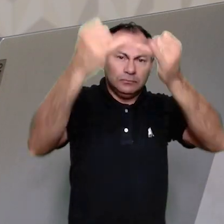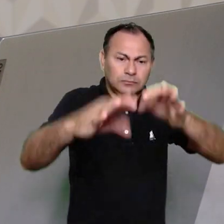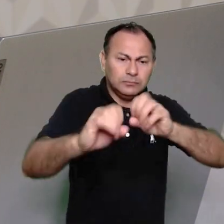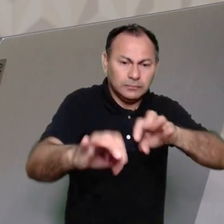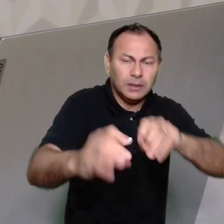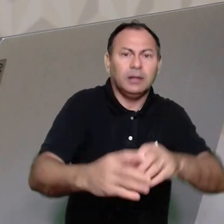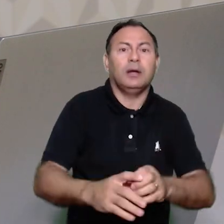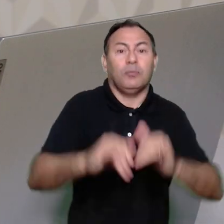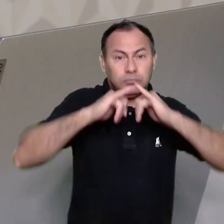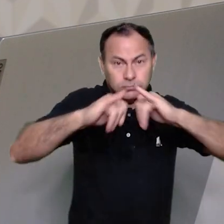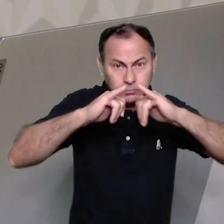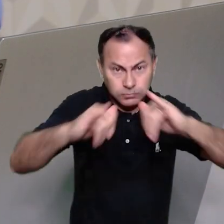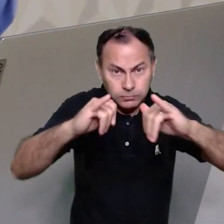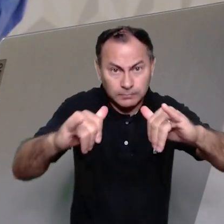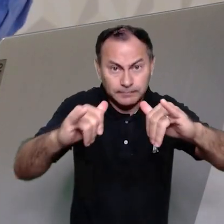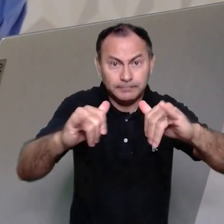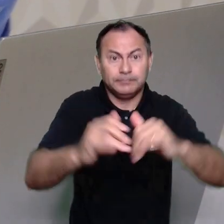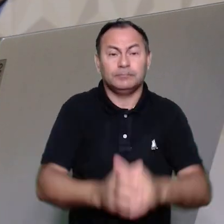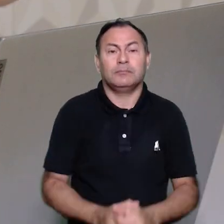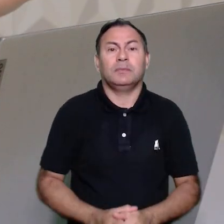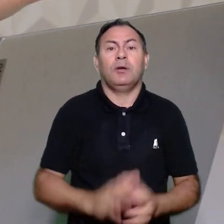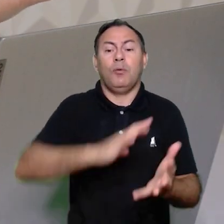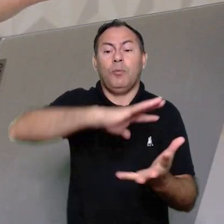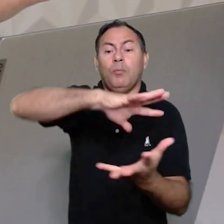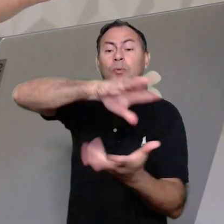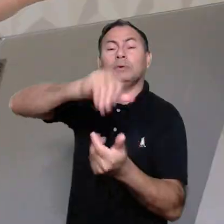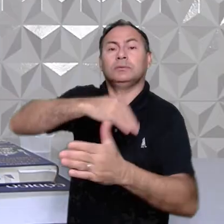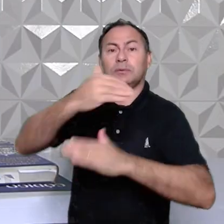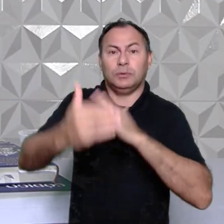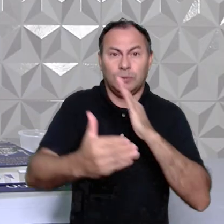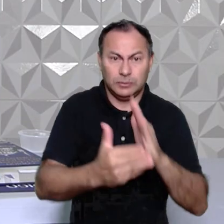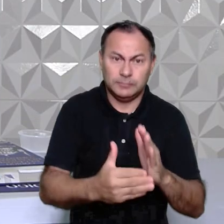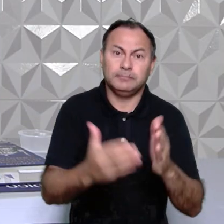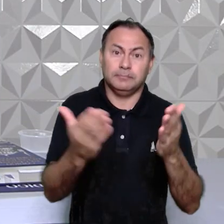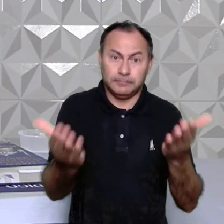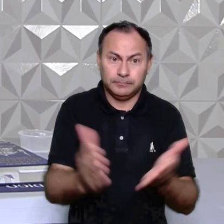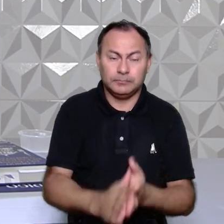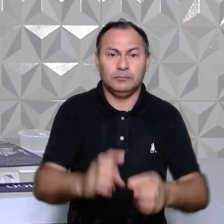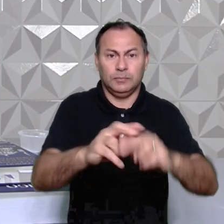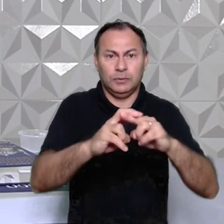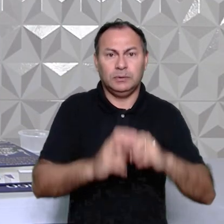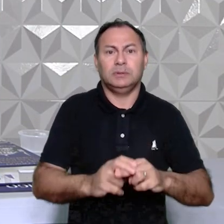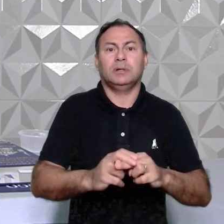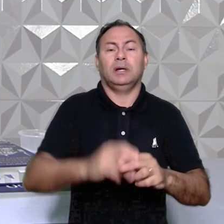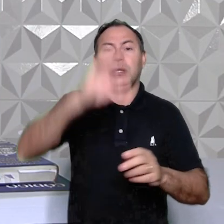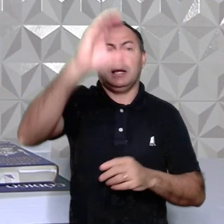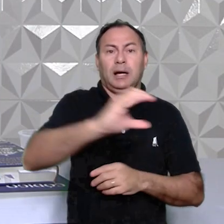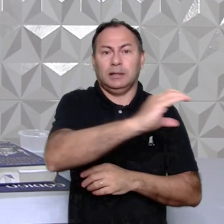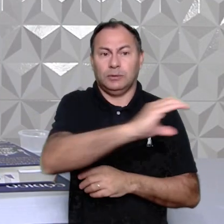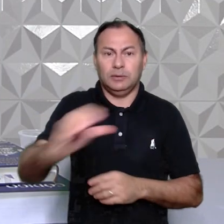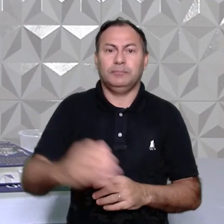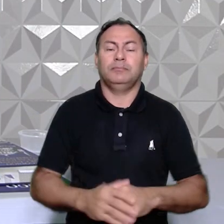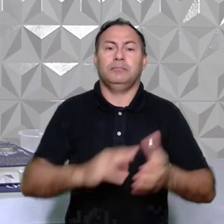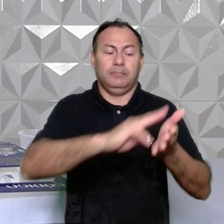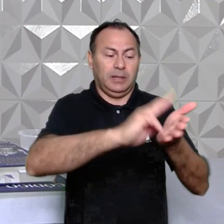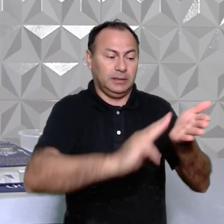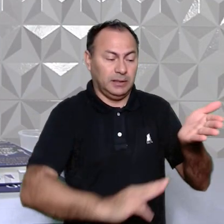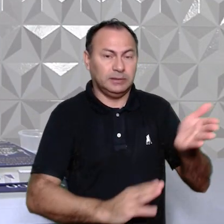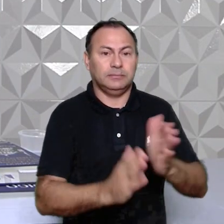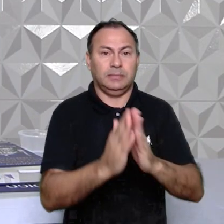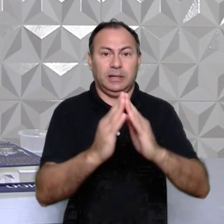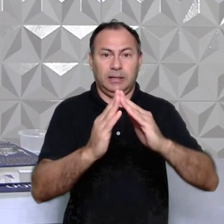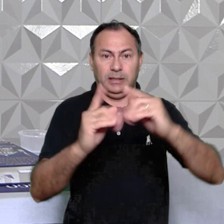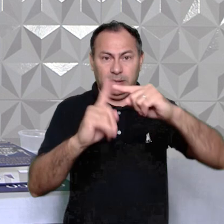prescrevi, foi um anúncio para o mundo todo, né? Então, por isso é católica. Essa mensagem,